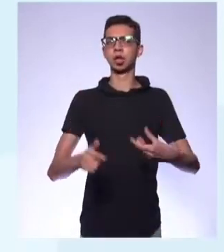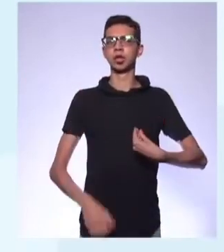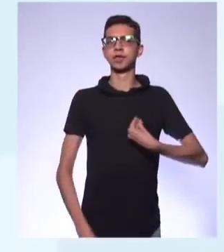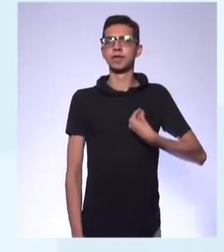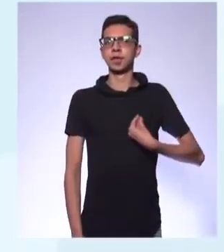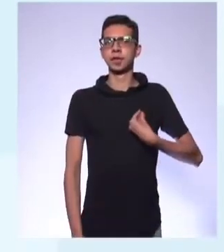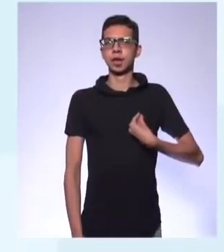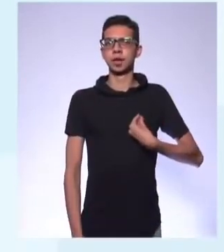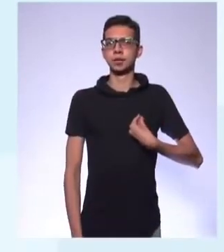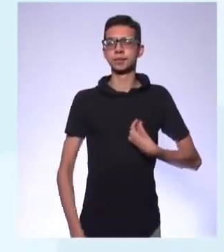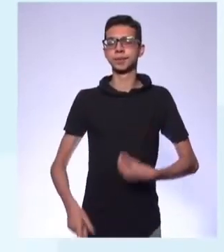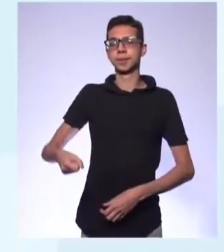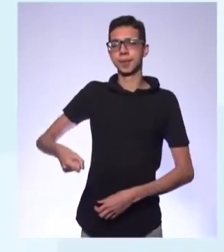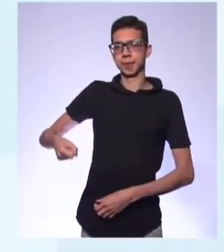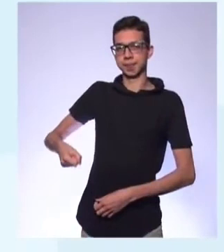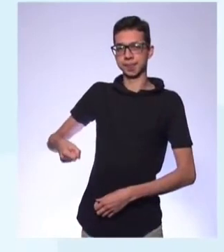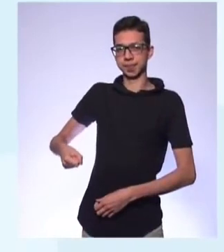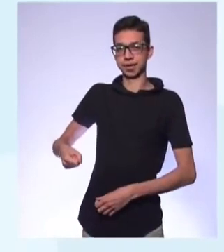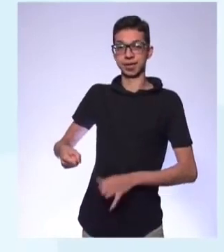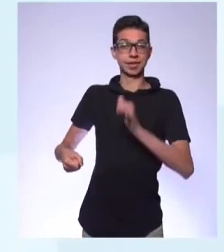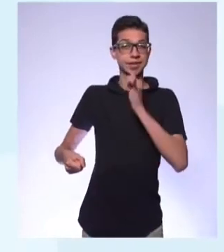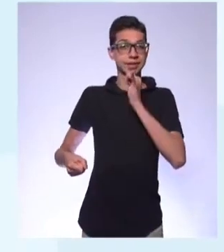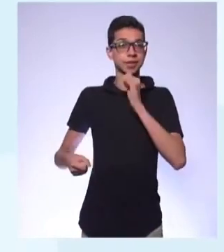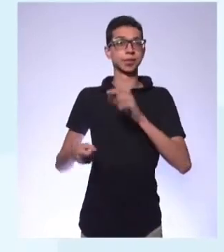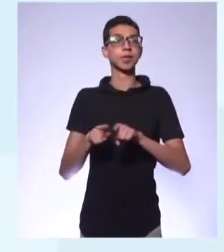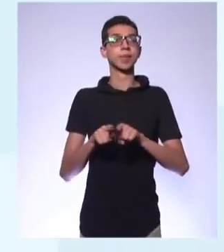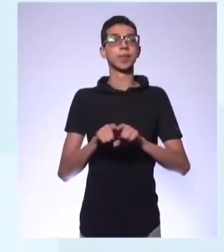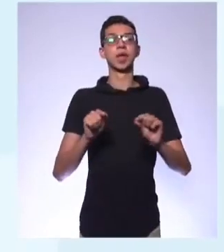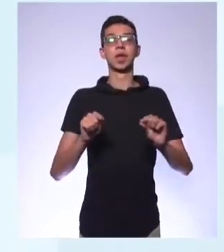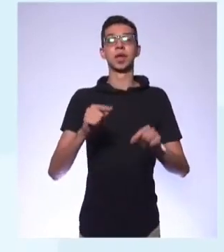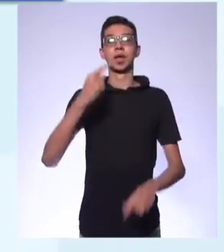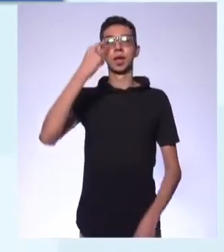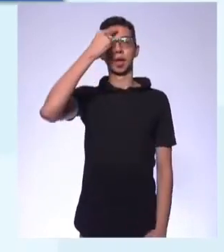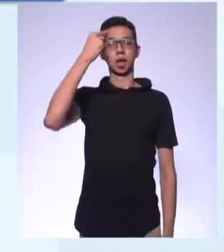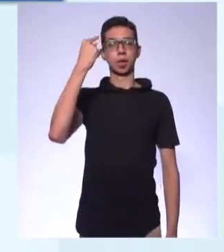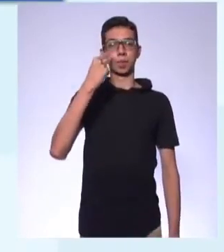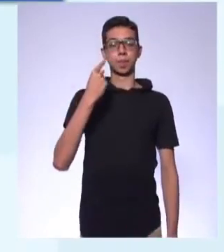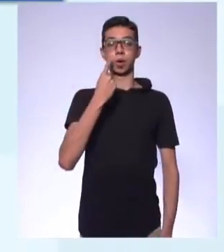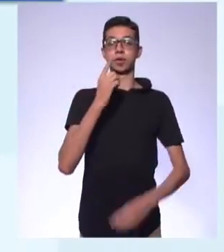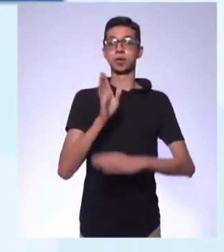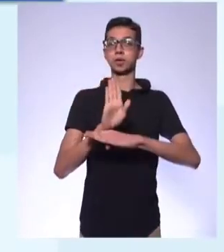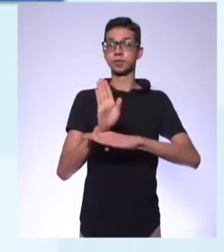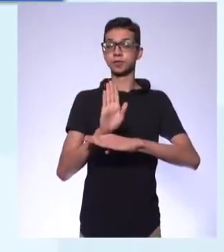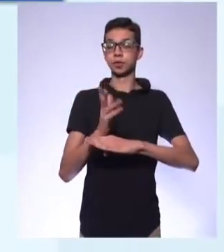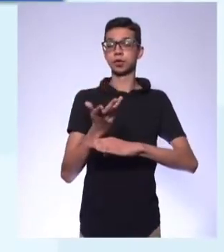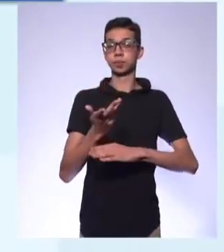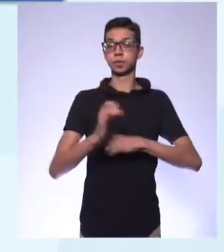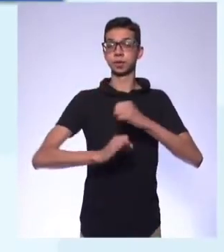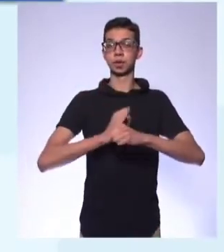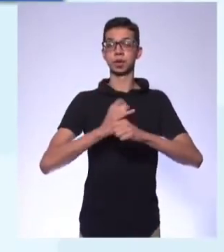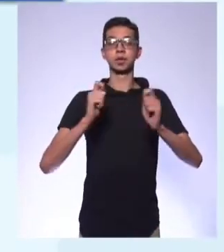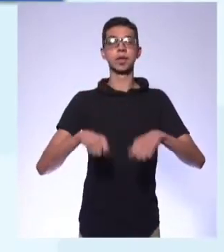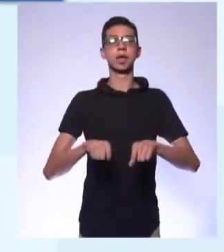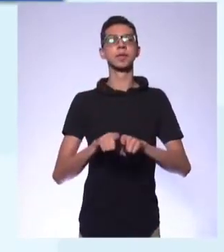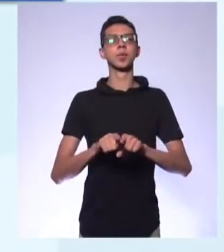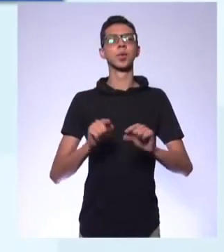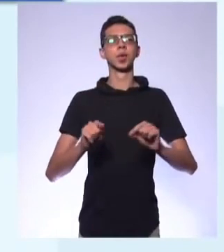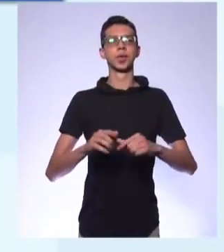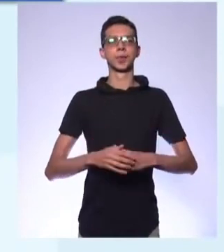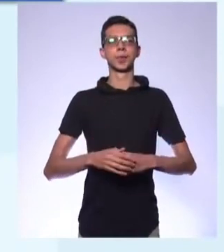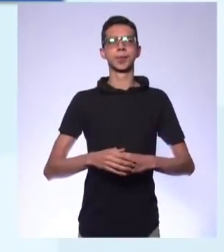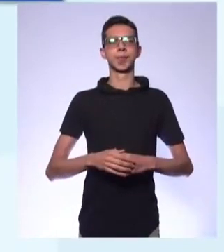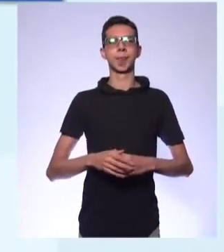Harry Potter? Então, são opiniões que você pega aí na internet. Baseado nisso, eu coloquei aqui. Animais fantásticos, o que fizeram com a